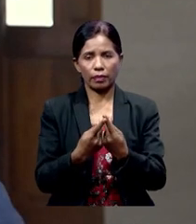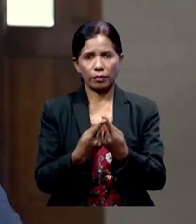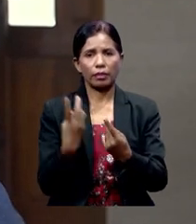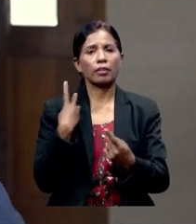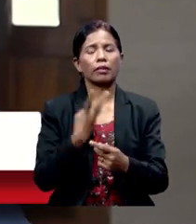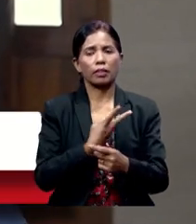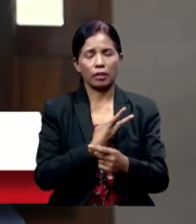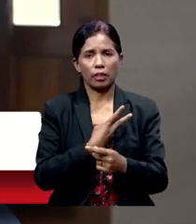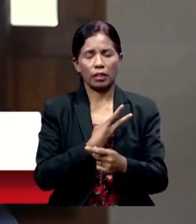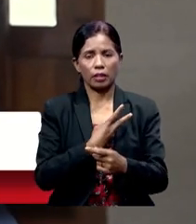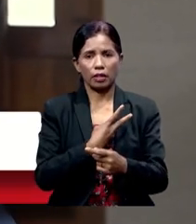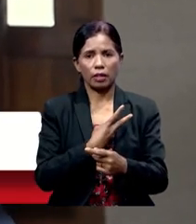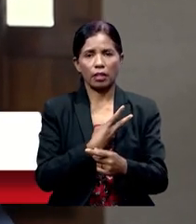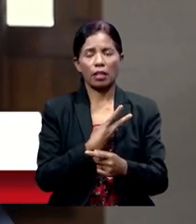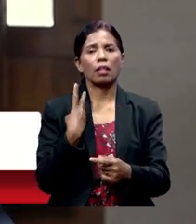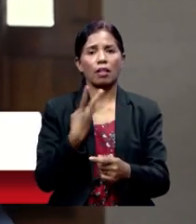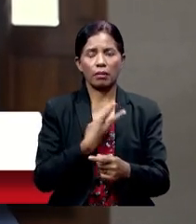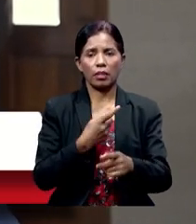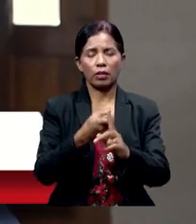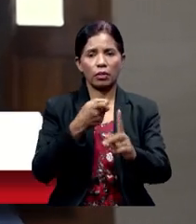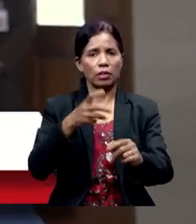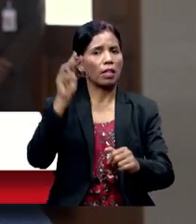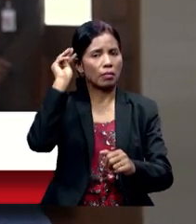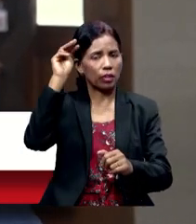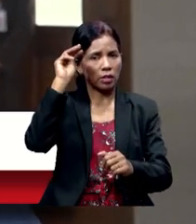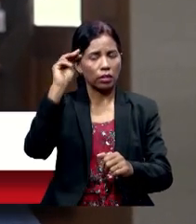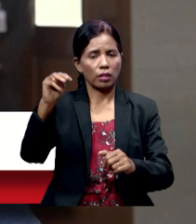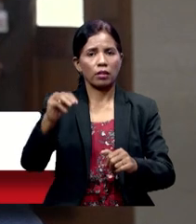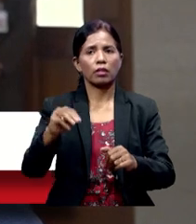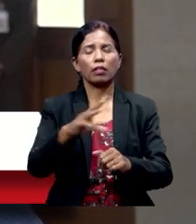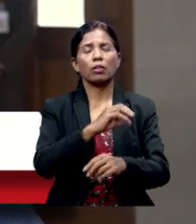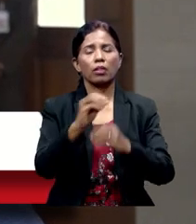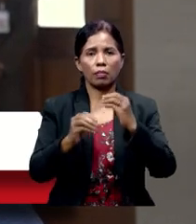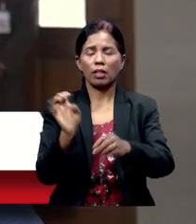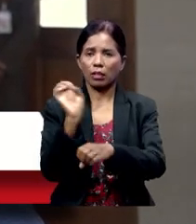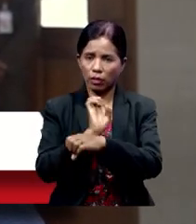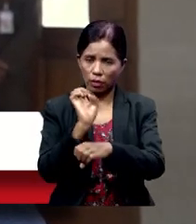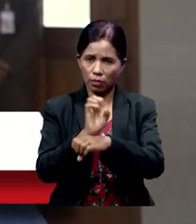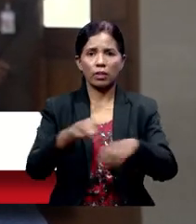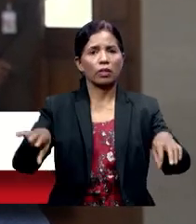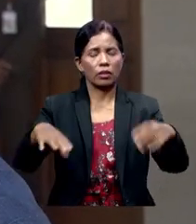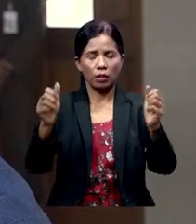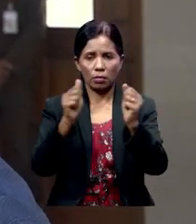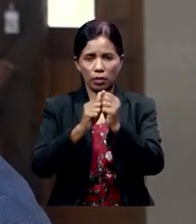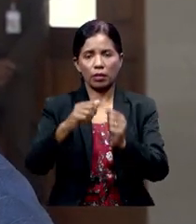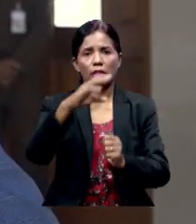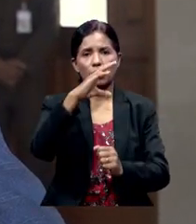Itania, a mi o ministro coordenador assunto econômico serviço a moto com